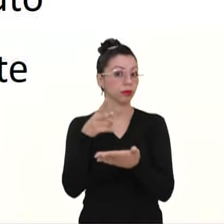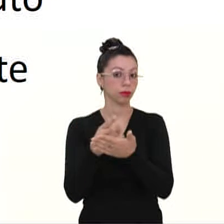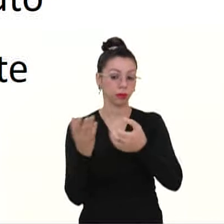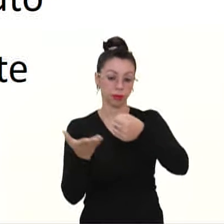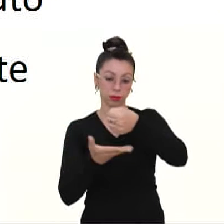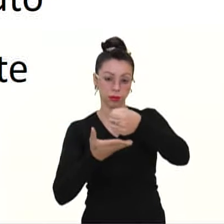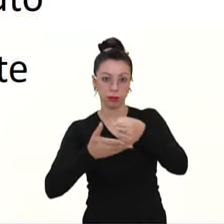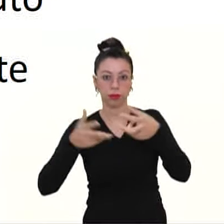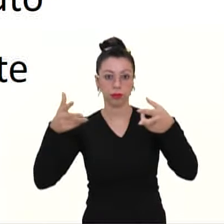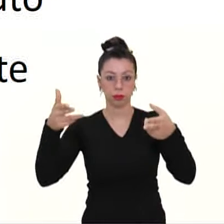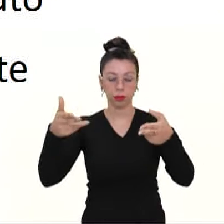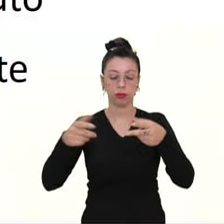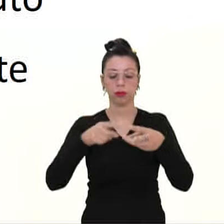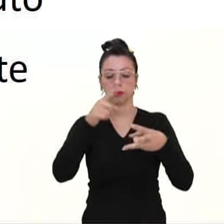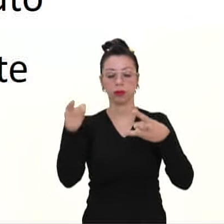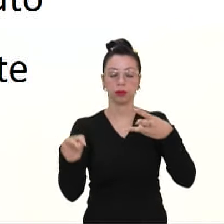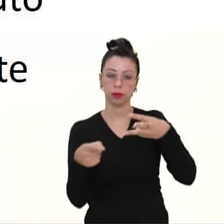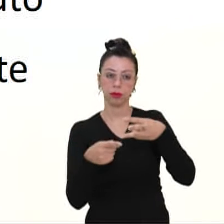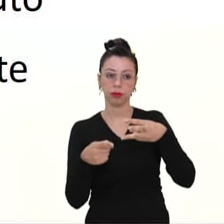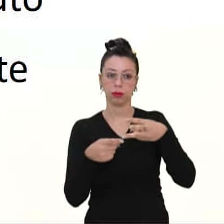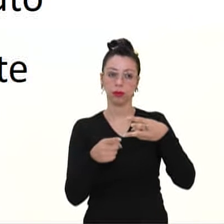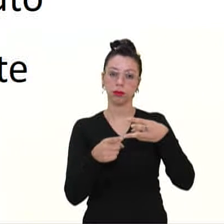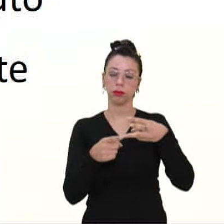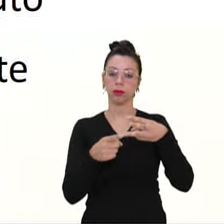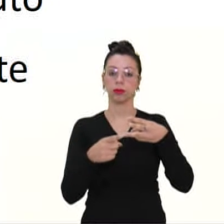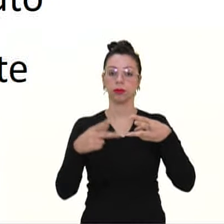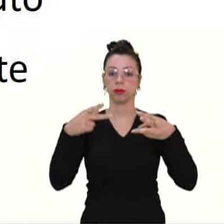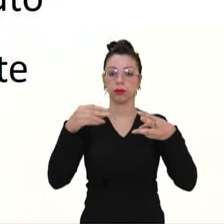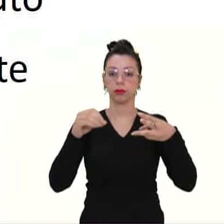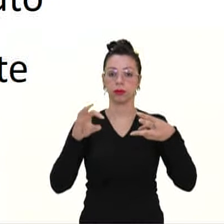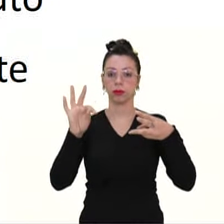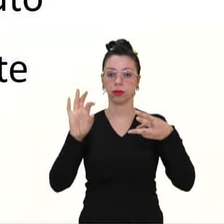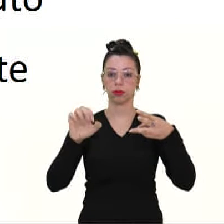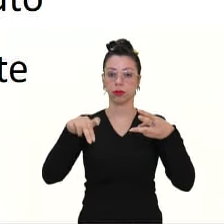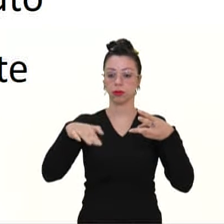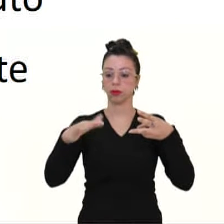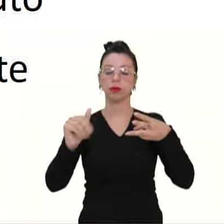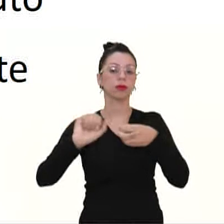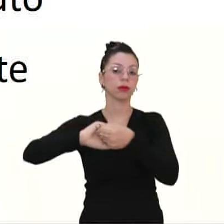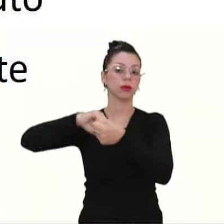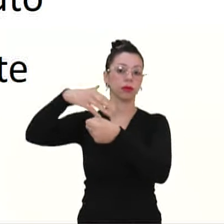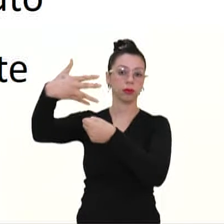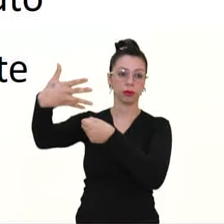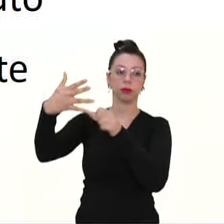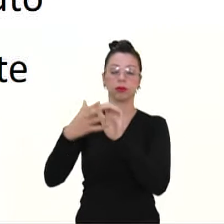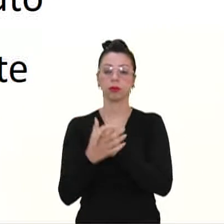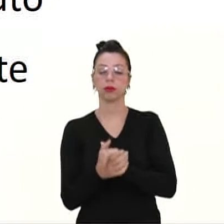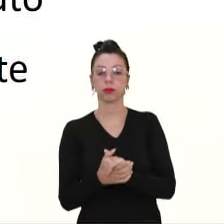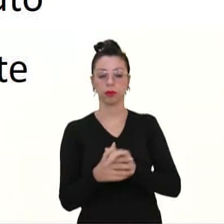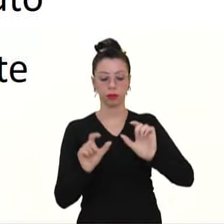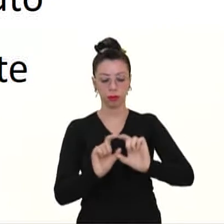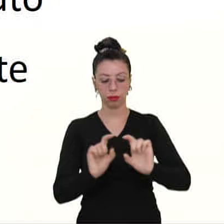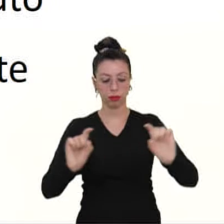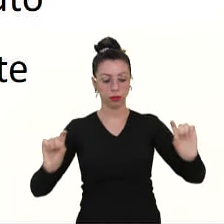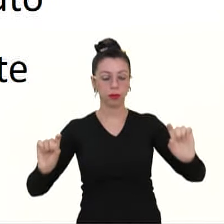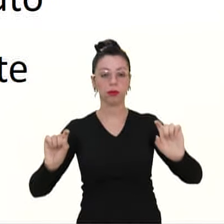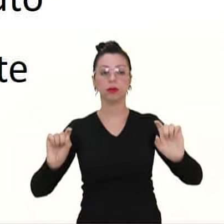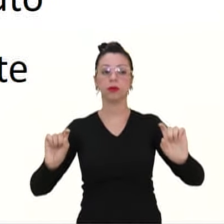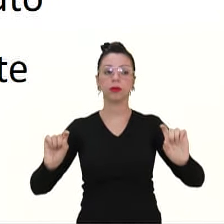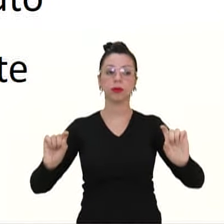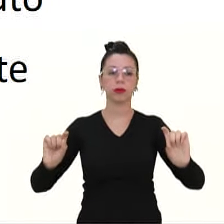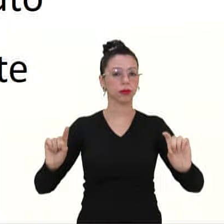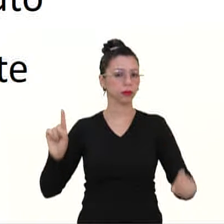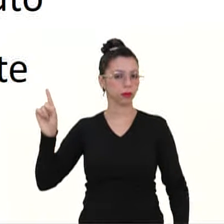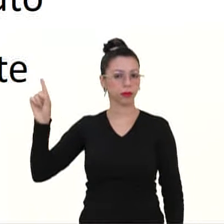base. E a última aqui, ó, a propriedade da potência. O que, que tem aqui? Ó? Log de A elevado a N. N